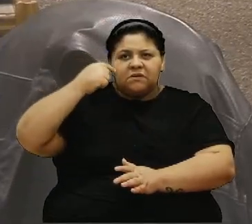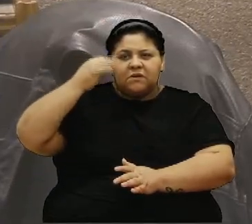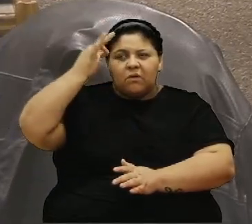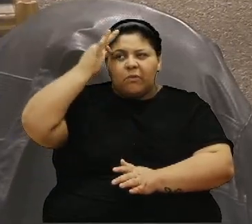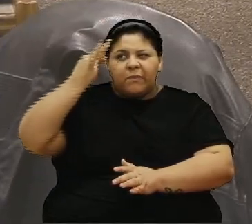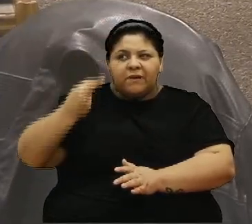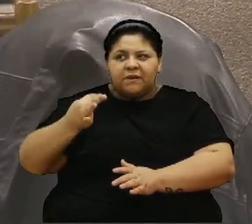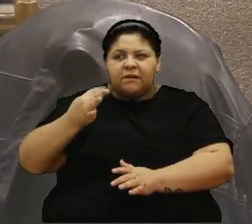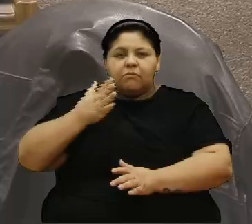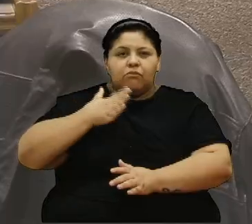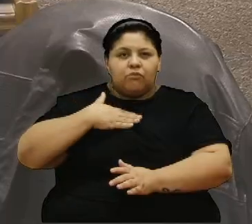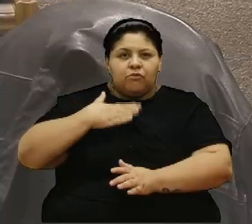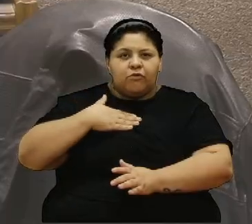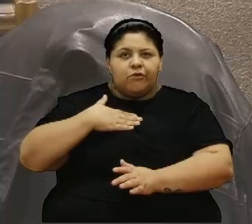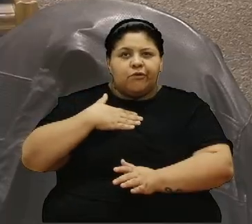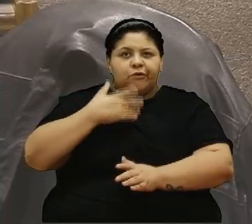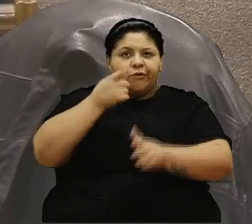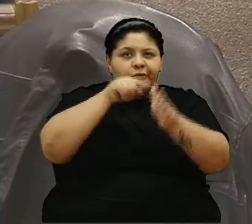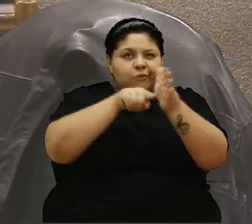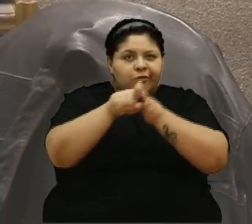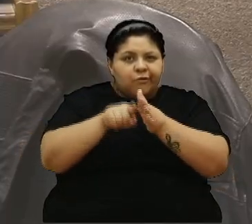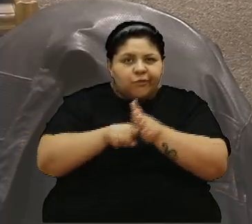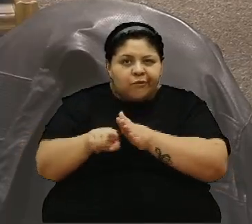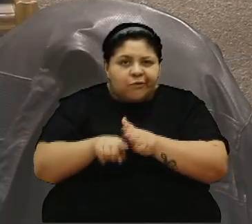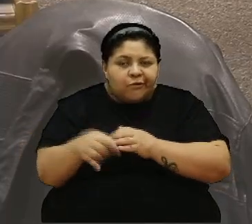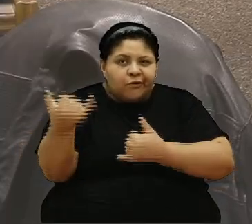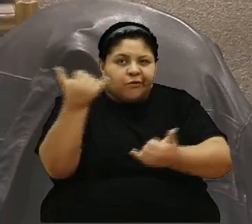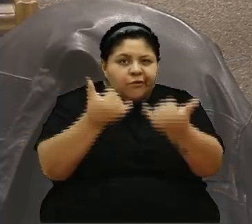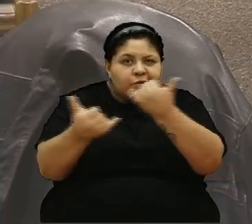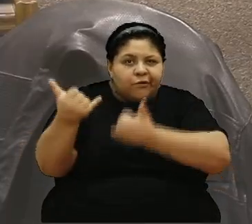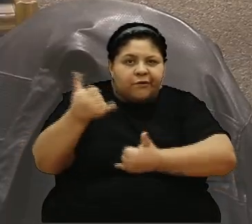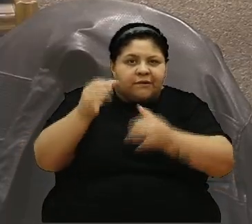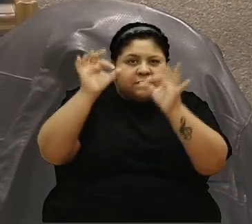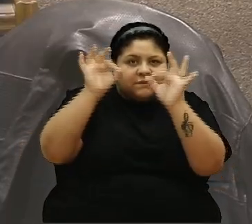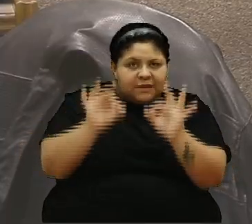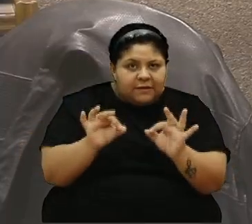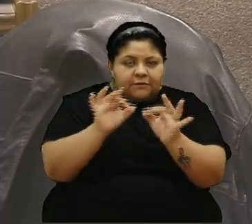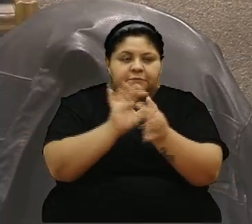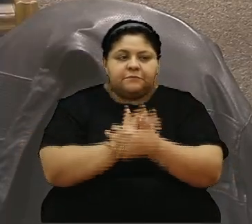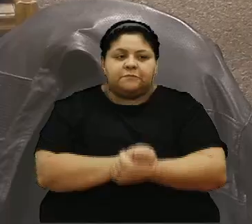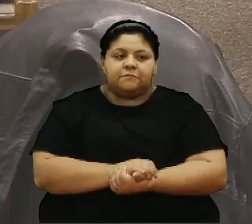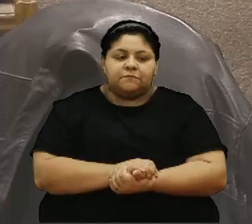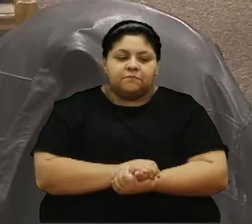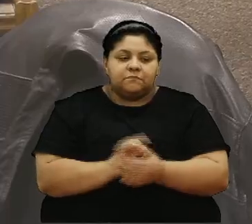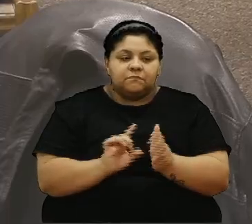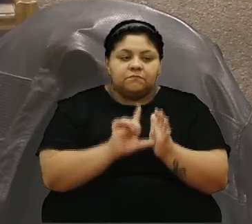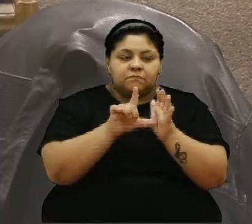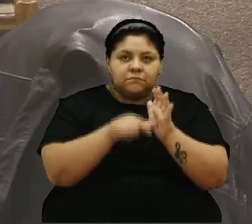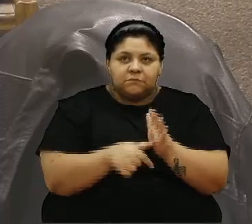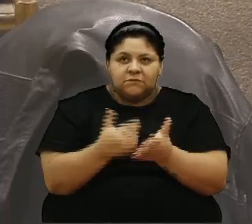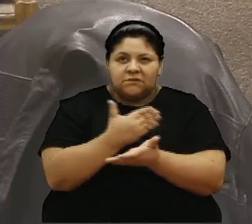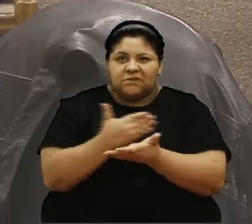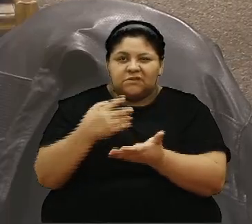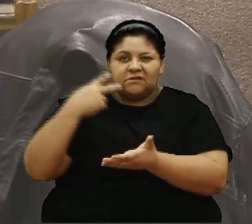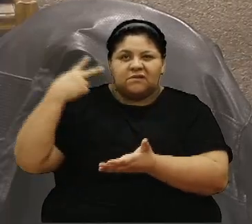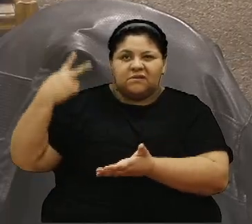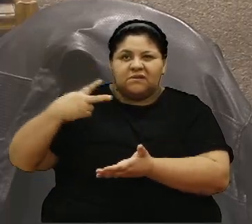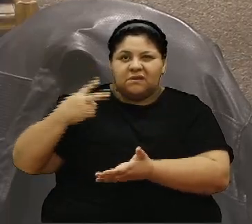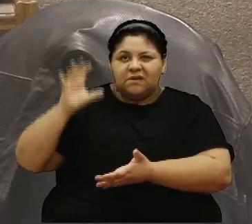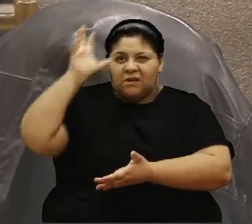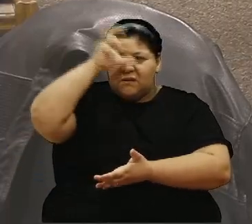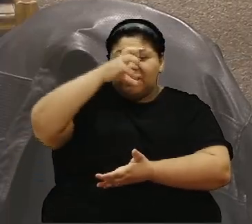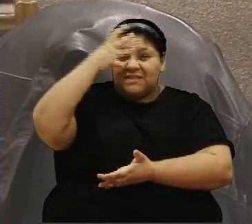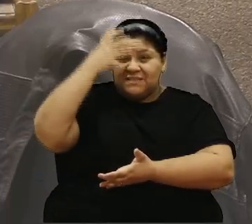mesmo, né? E buscar informações de fontes sérias. E depois que a gente assume como vereador, a gente aprende a ser um pouco mais sério e